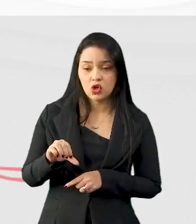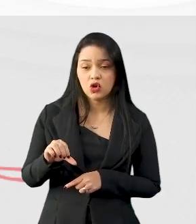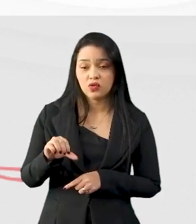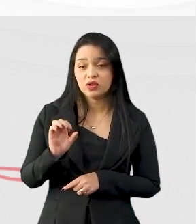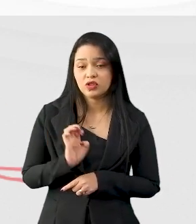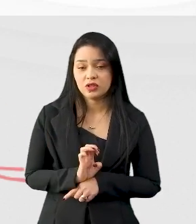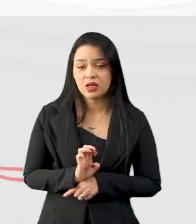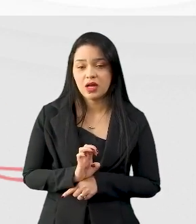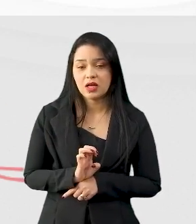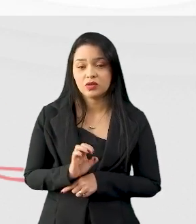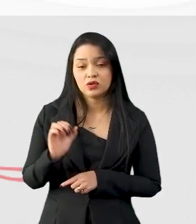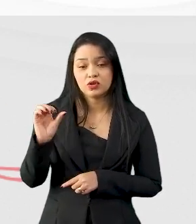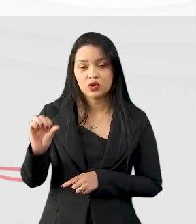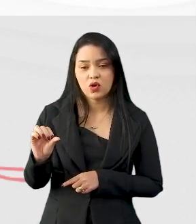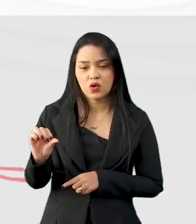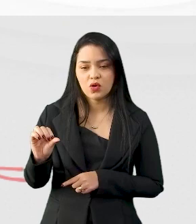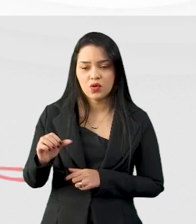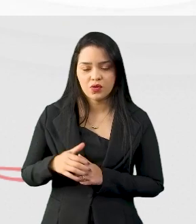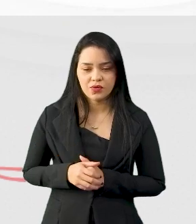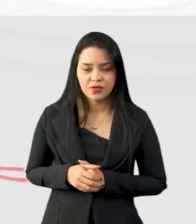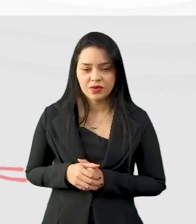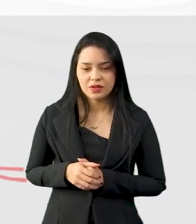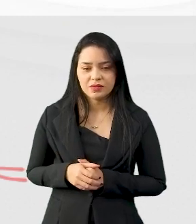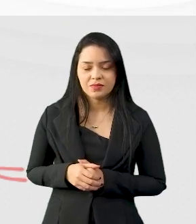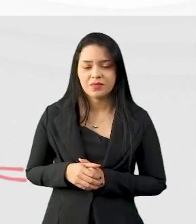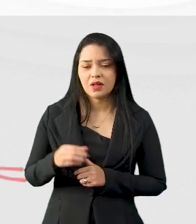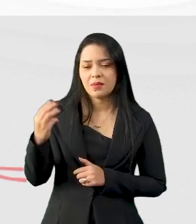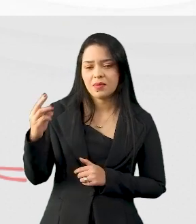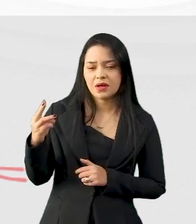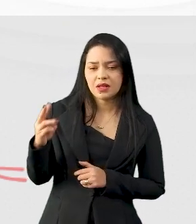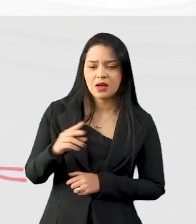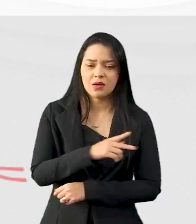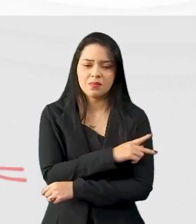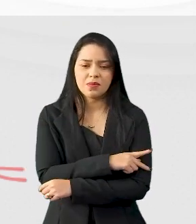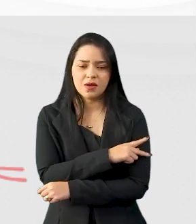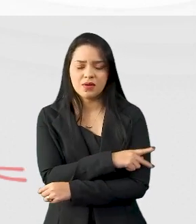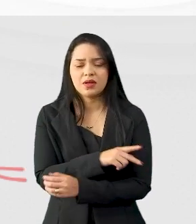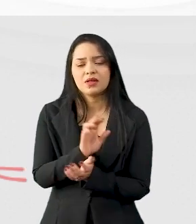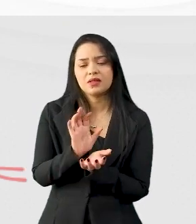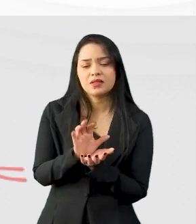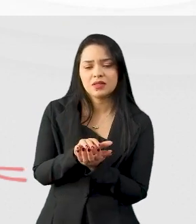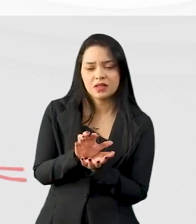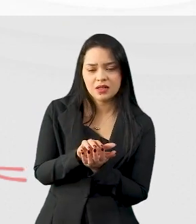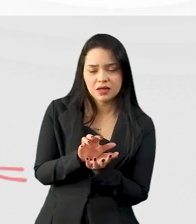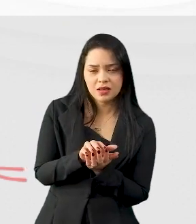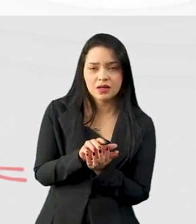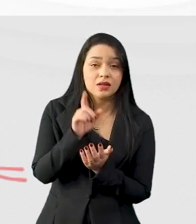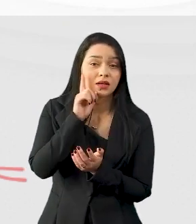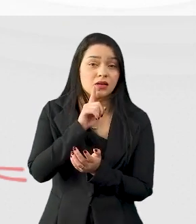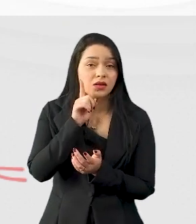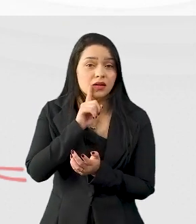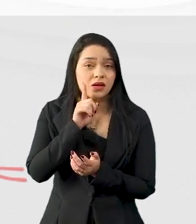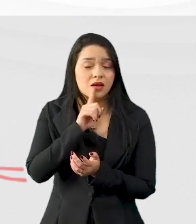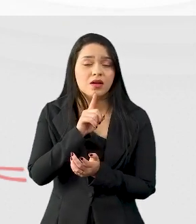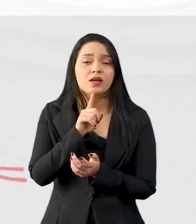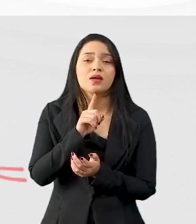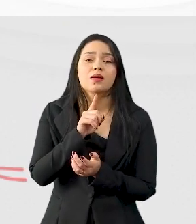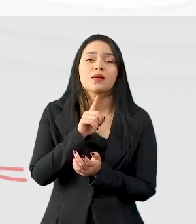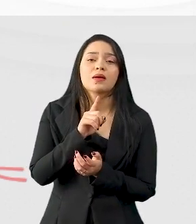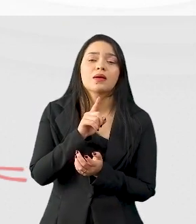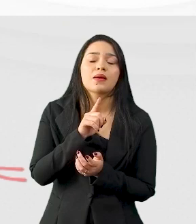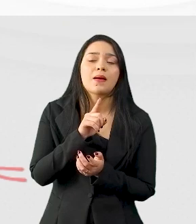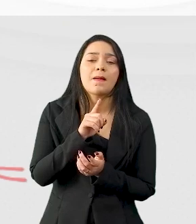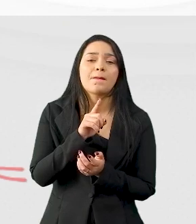estados. 9 estados a saber, tá certo? Maranhão, Piauí, Ceará, Rio Grande do Norte, Paraíba,